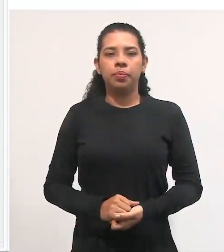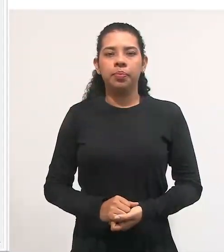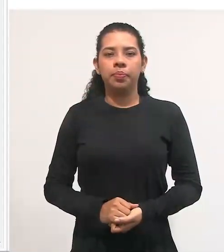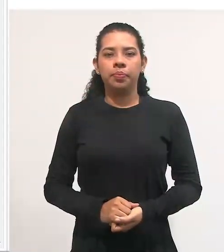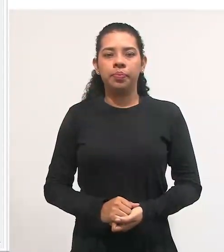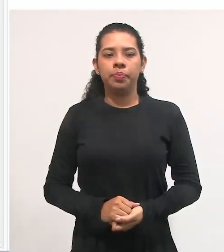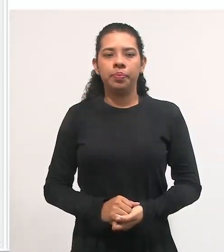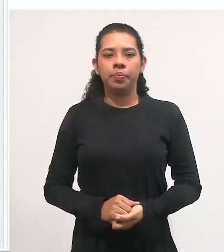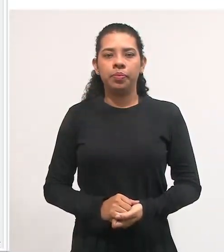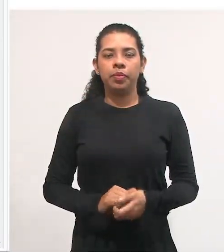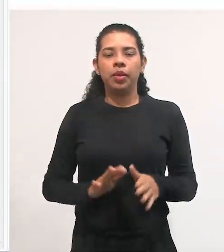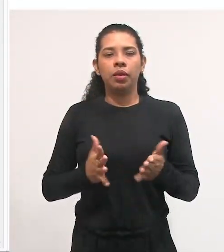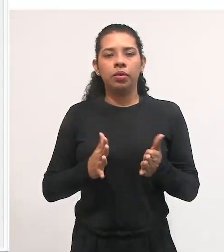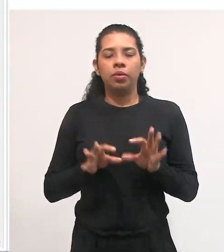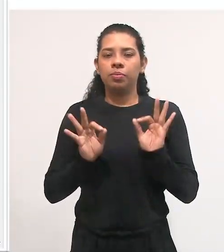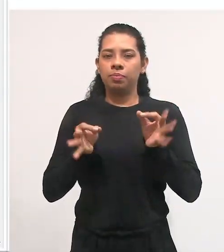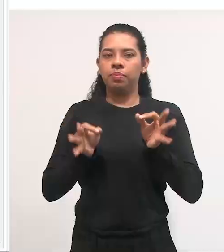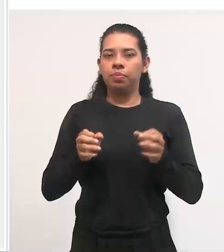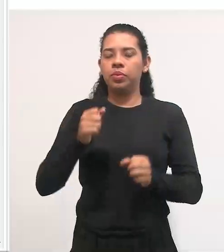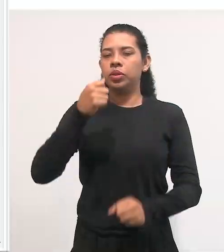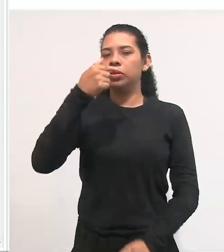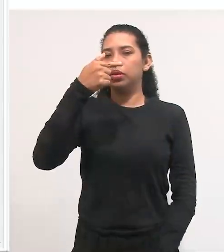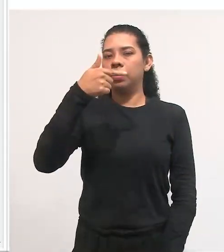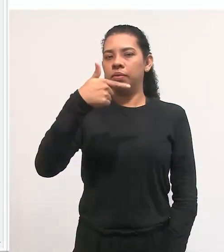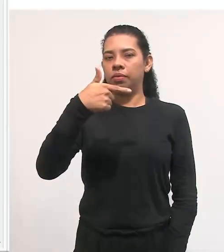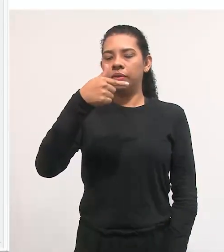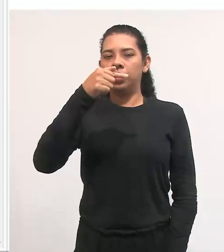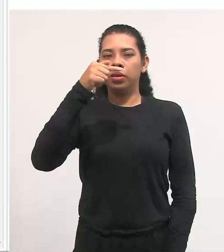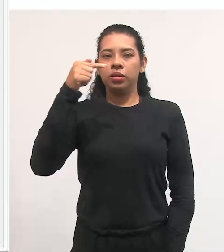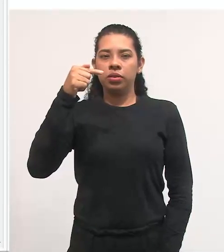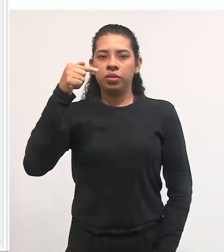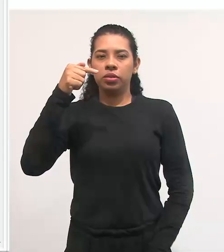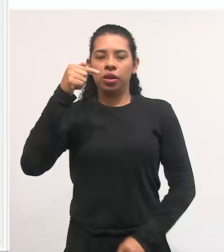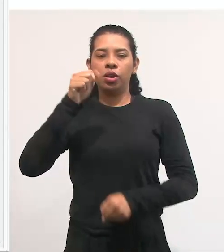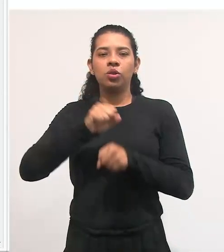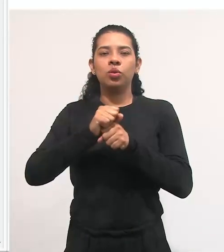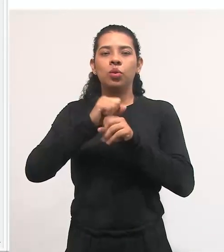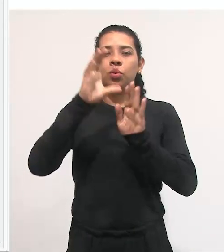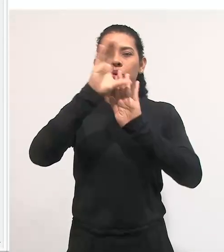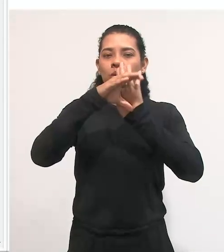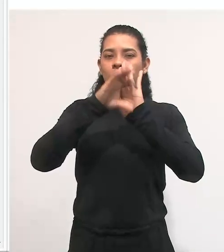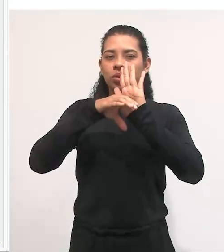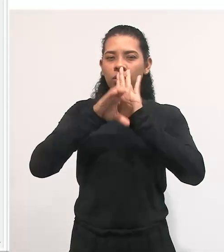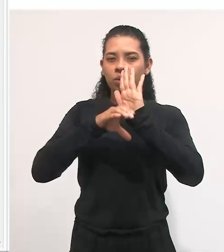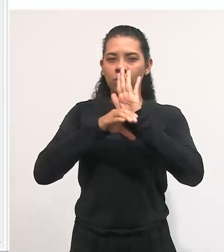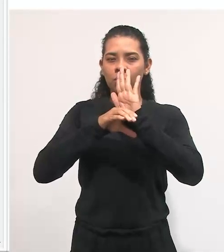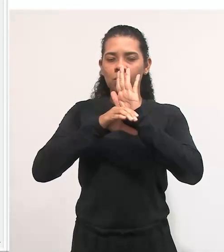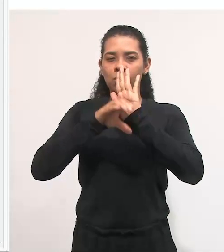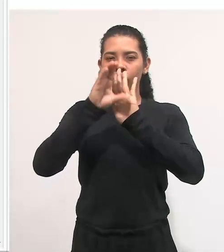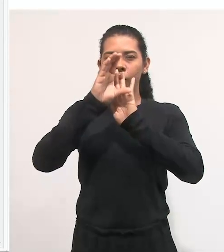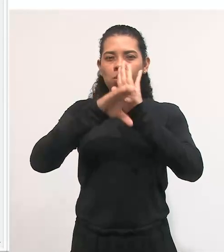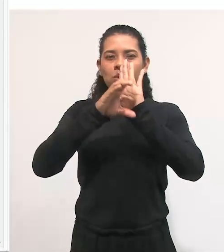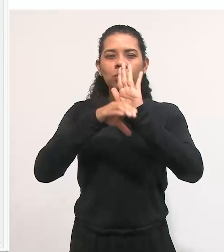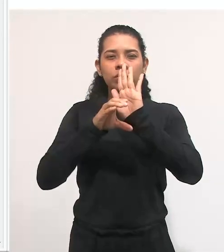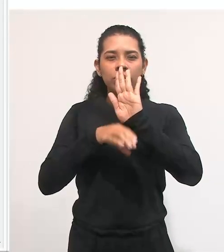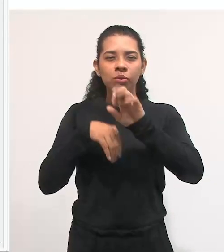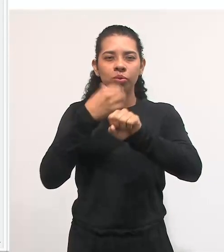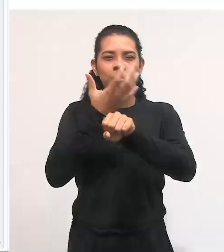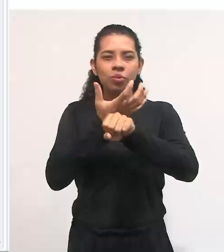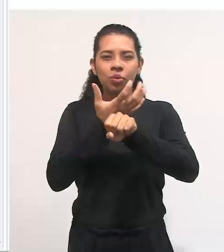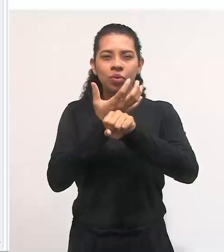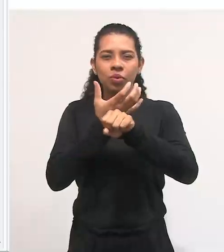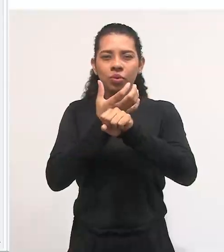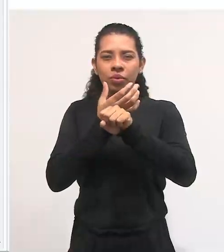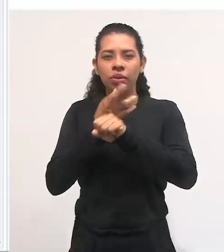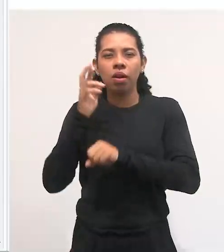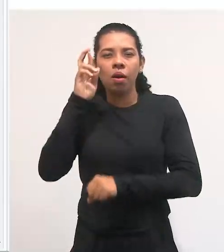Então, 26A, 27, perfeito. Ó, os conteúdos curriculares da educação básica observarão. Eles observarão outros